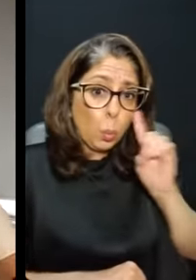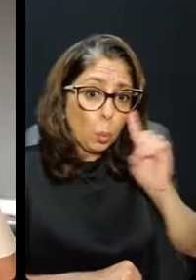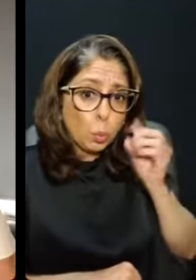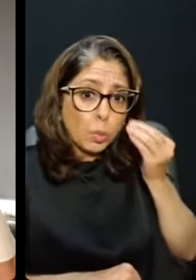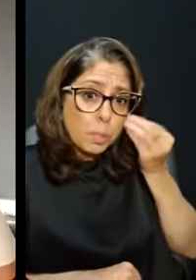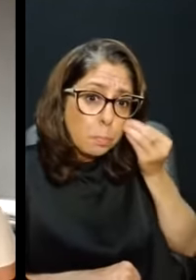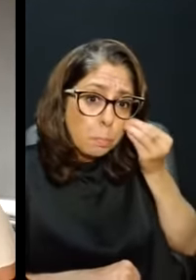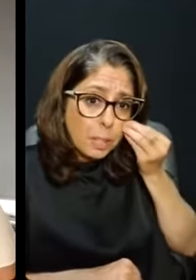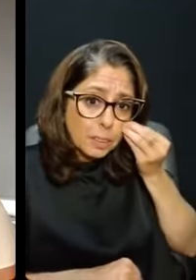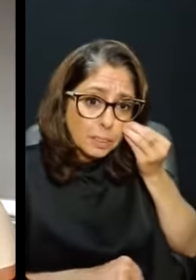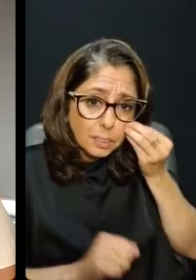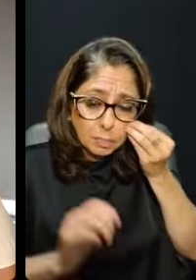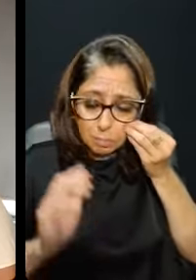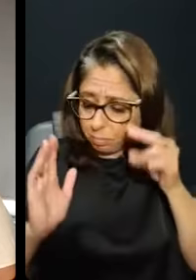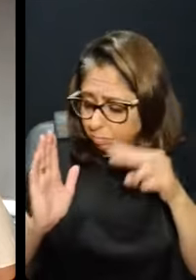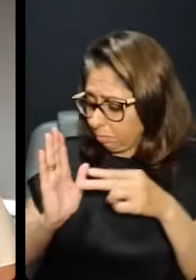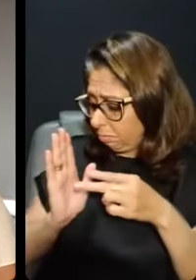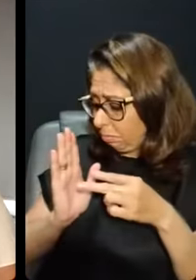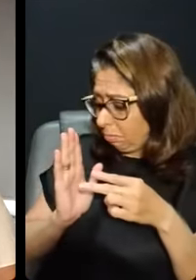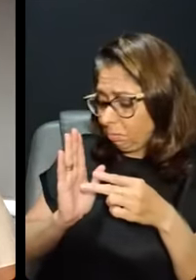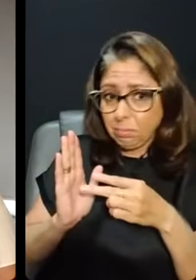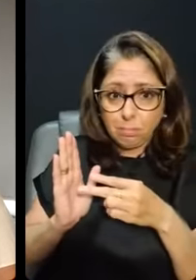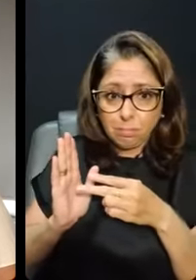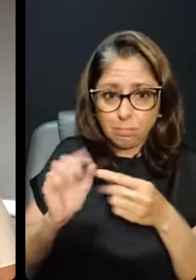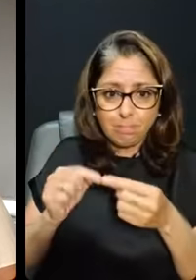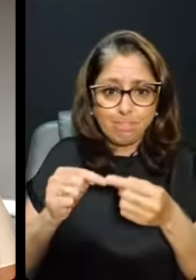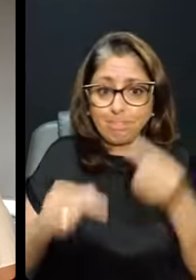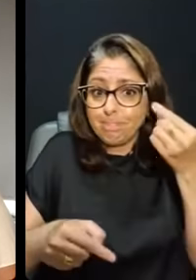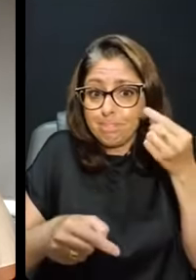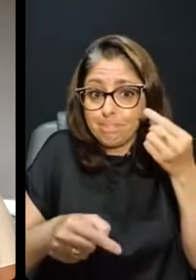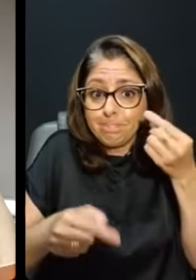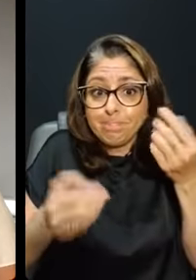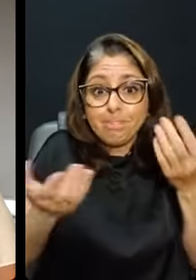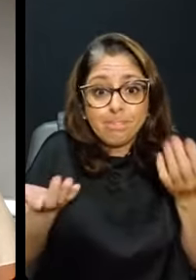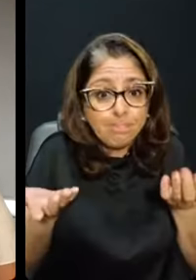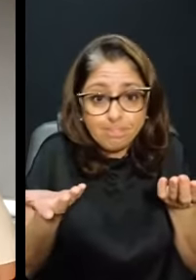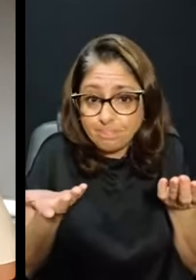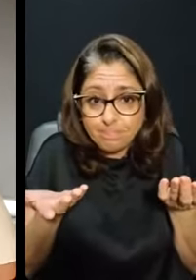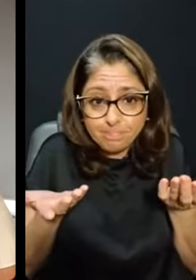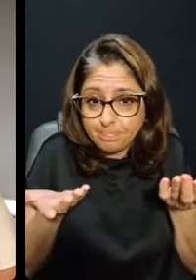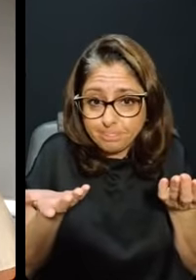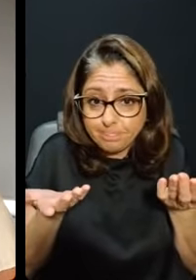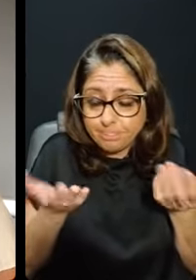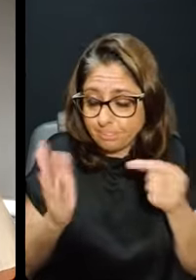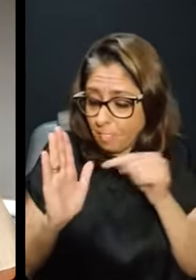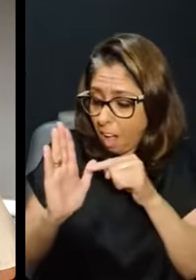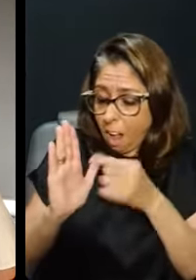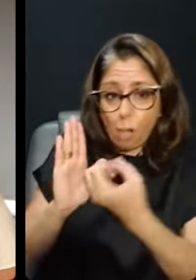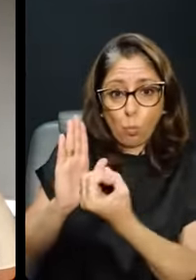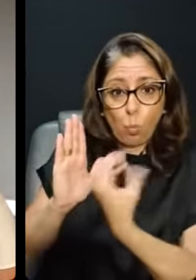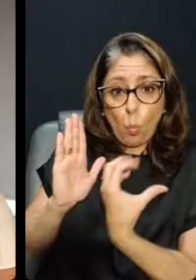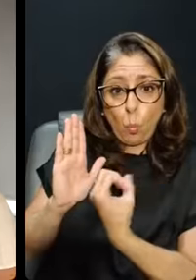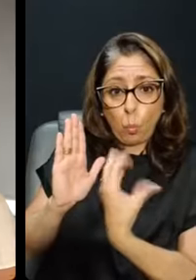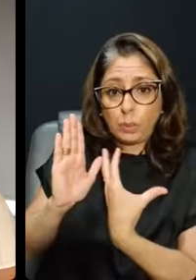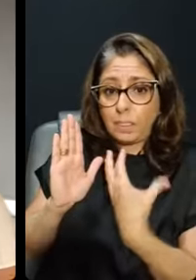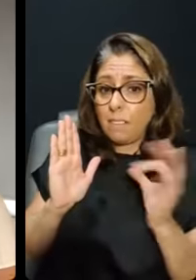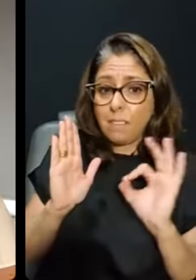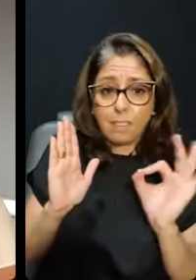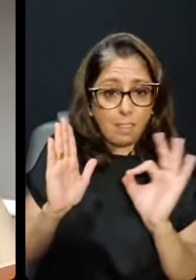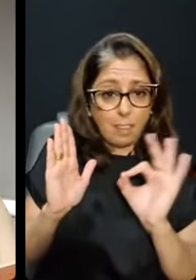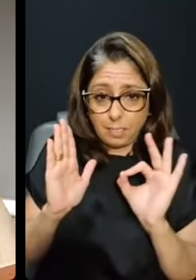com questões diversas, e eu falava, tá, e aí? O que que eu faço? Para onde que eu vou? Qual decisão que eu